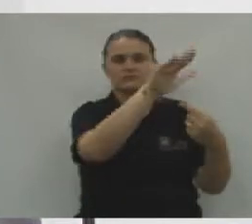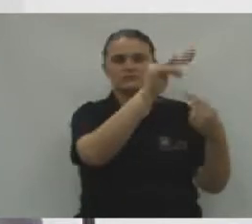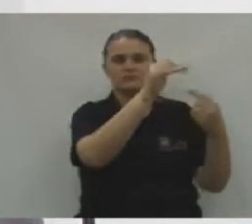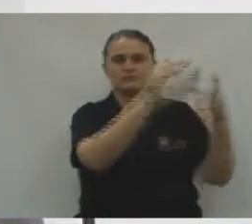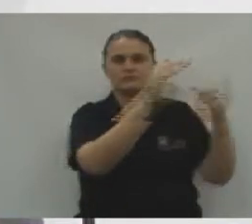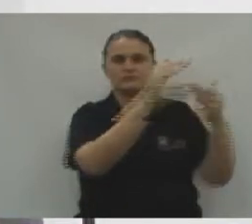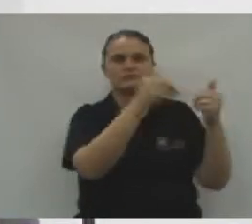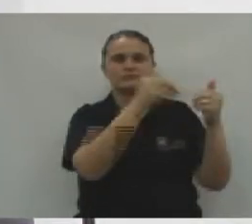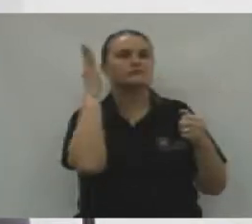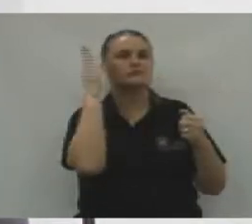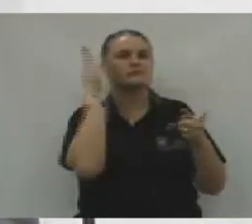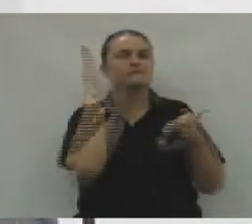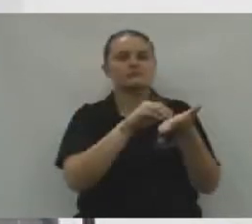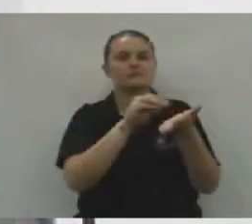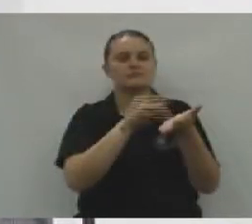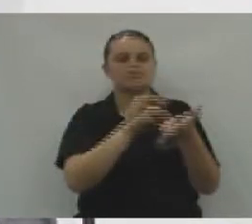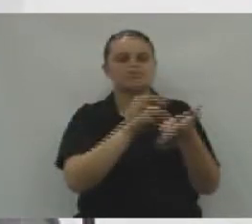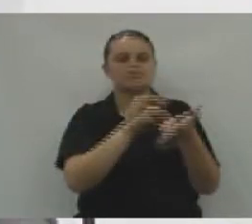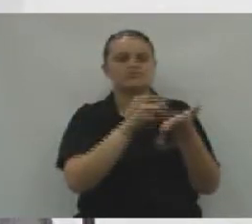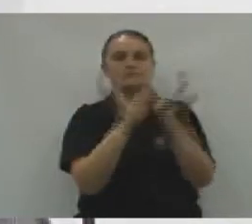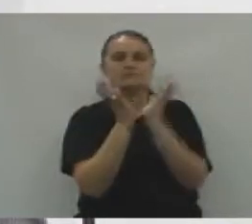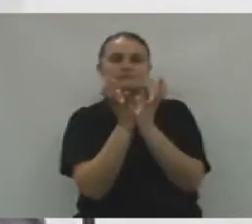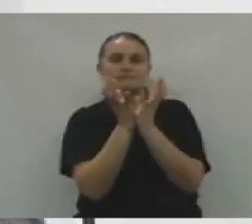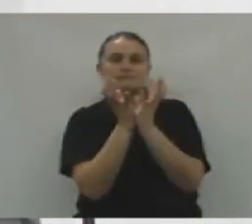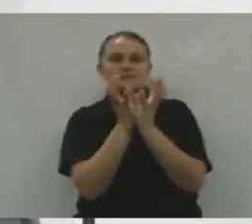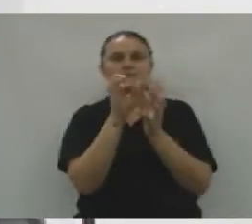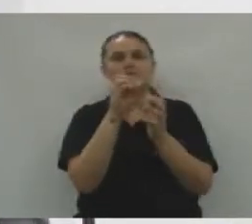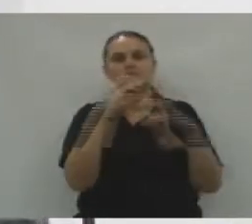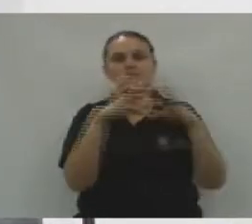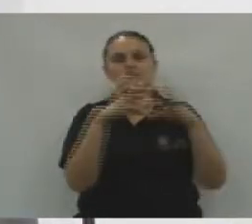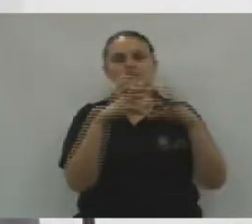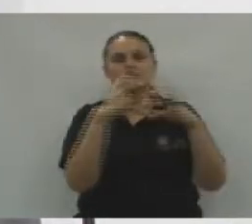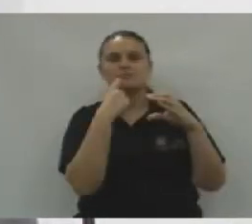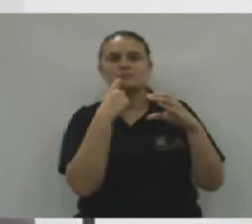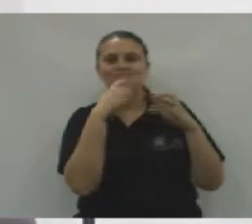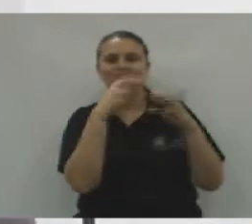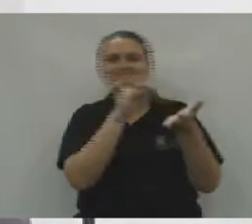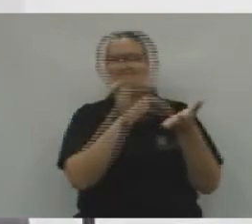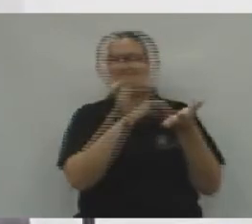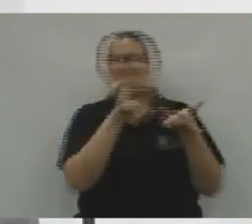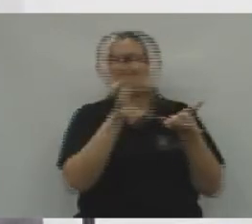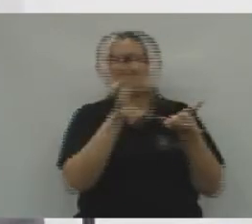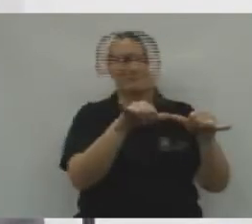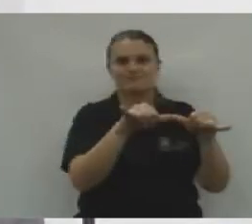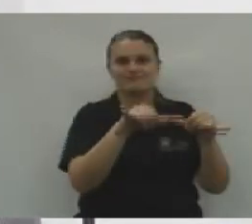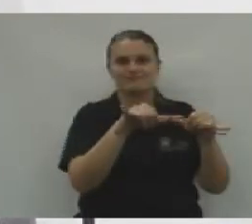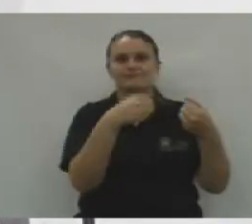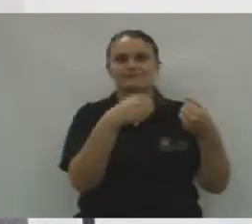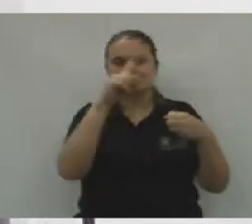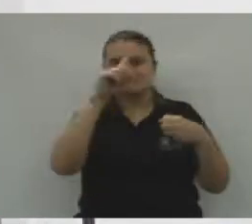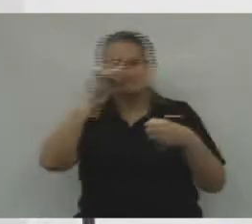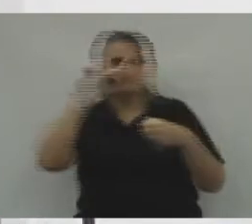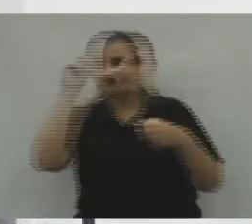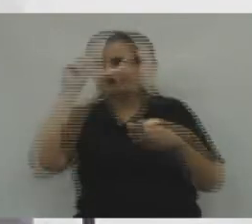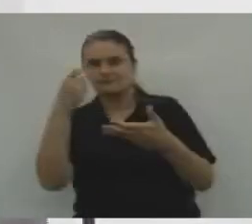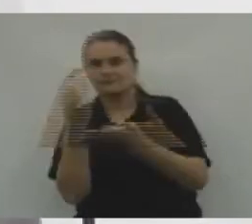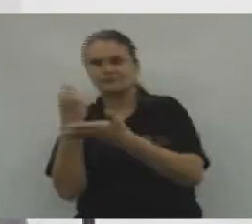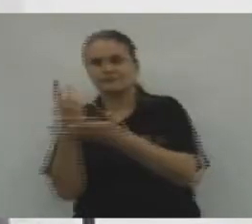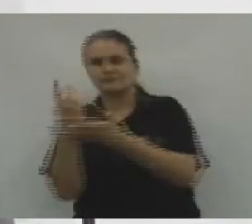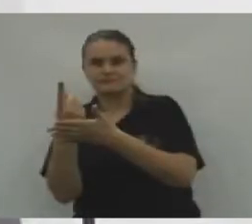está faltando alface, beterraba, cenoura no mercado, e automaticamente se identifique o produtor que tenha para